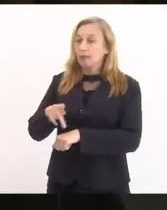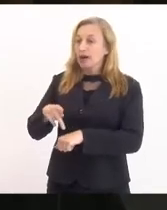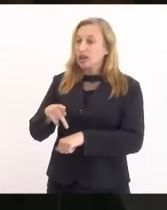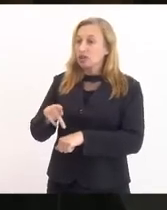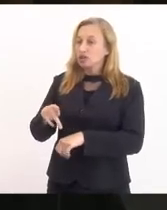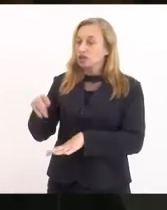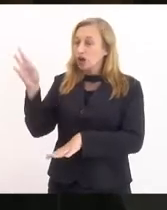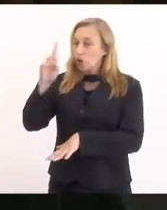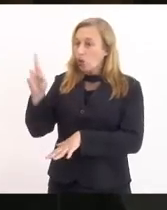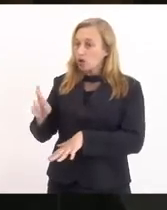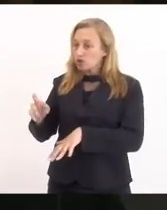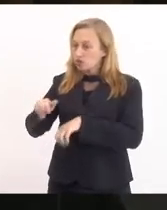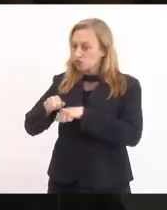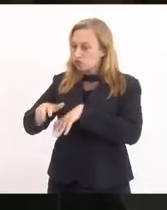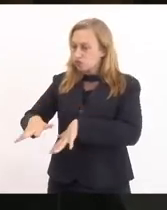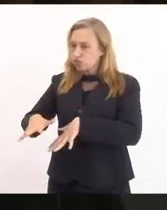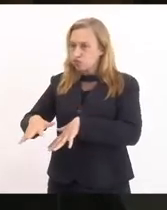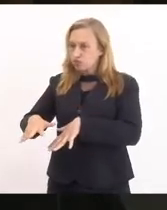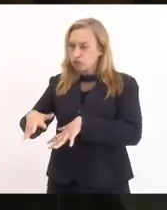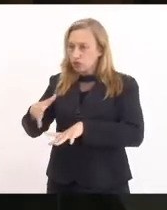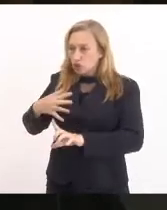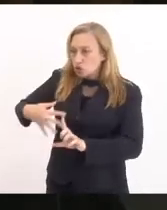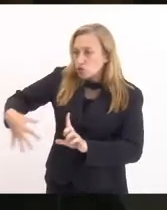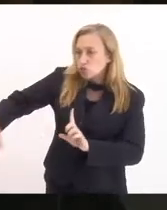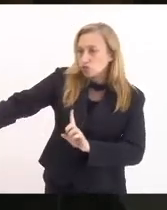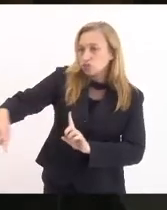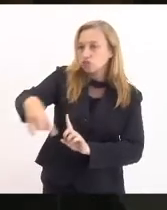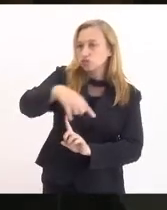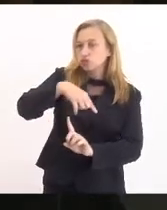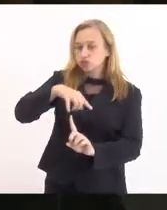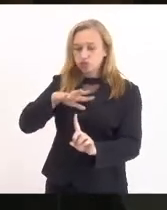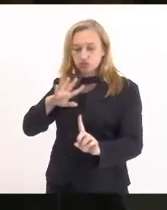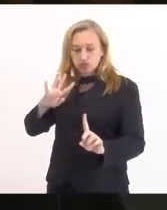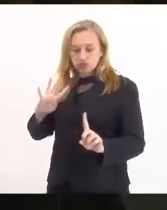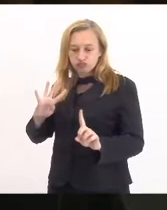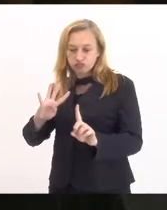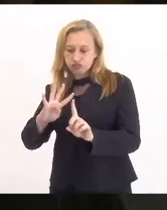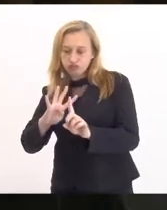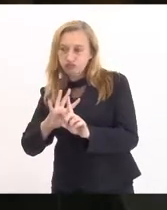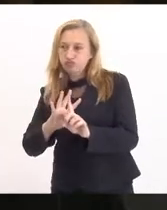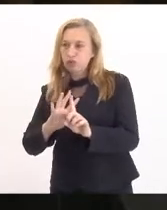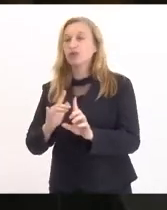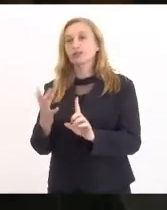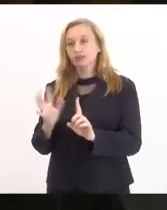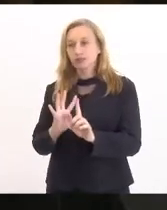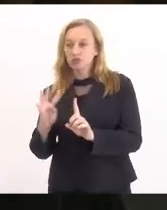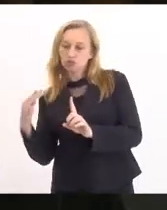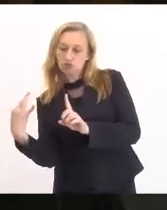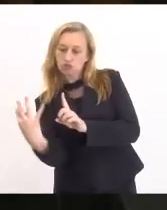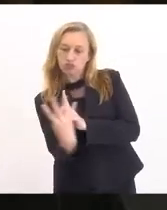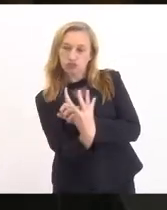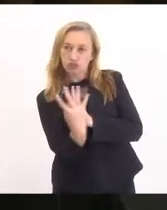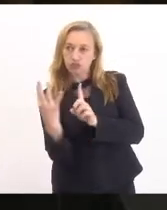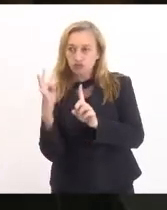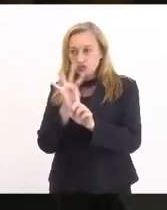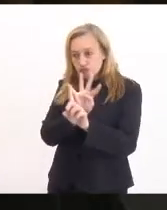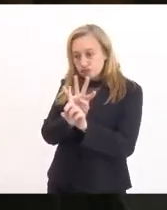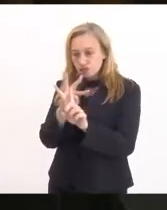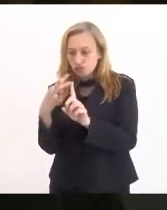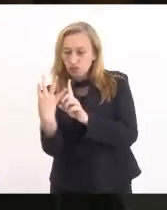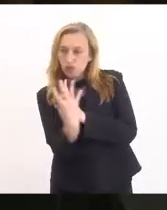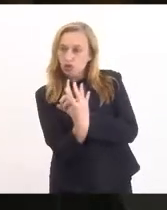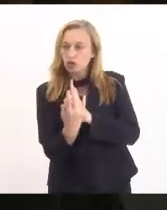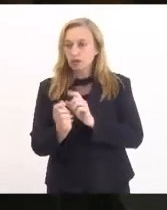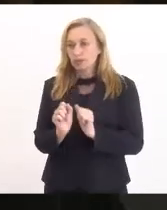fizeram um cerco em torno das fronteiras da Ucrânia, que é